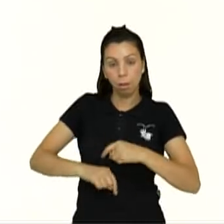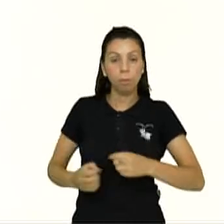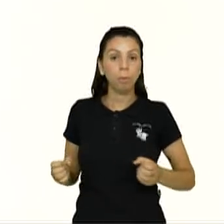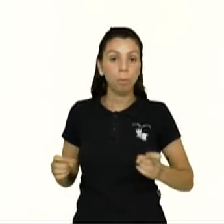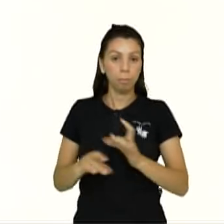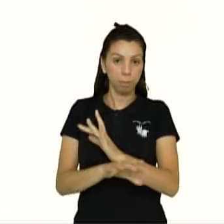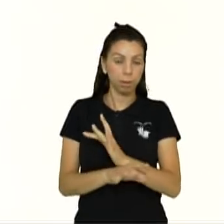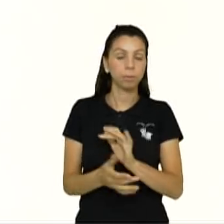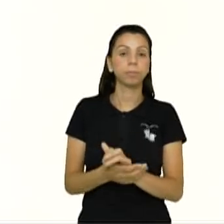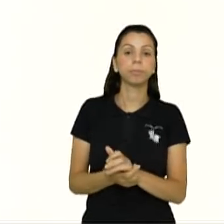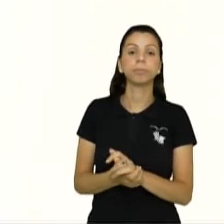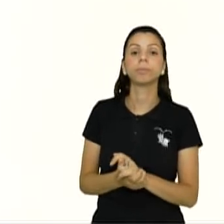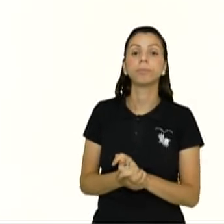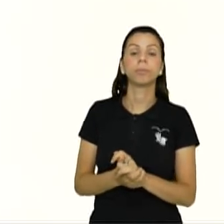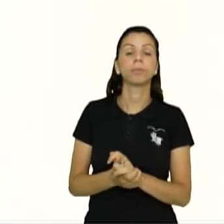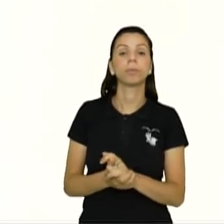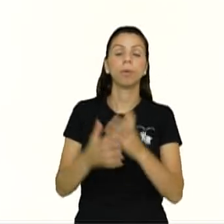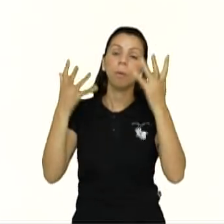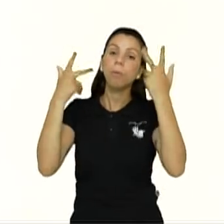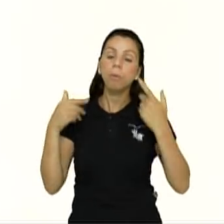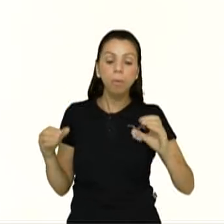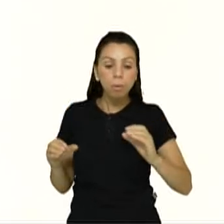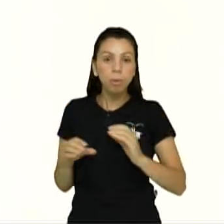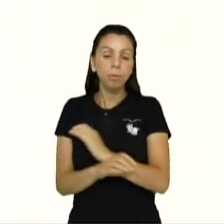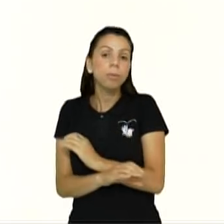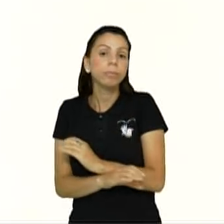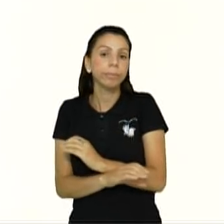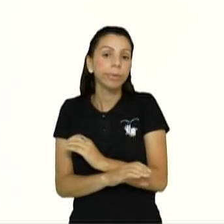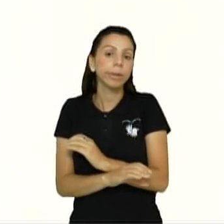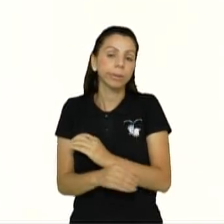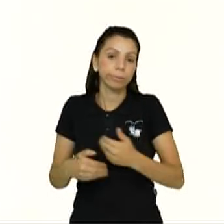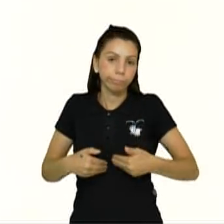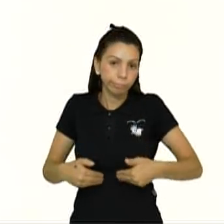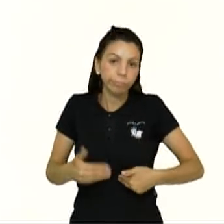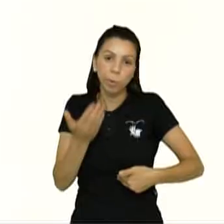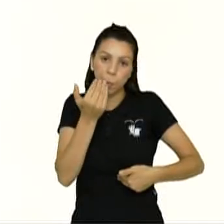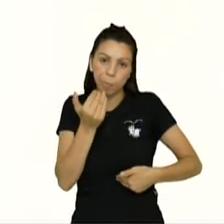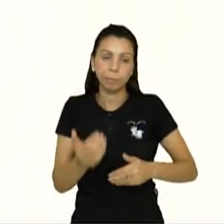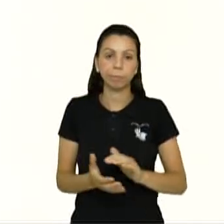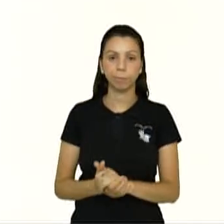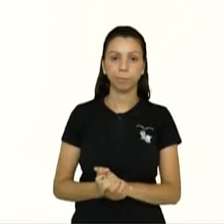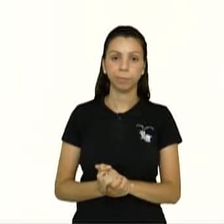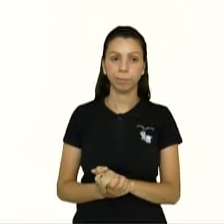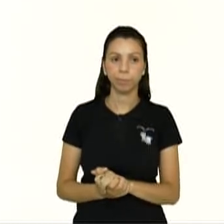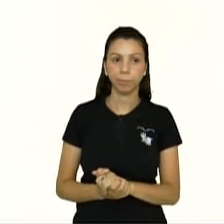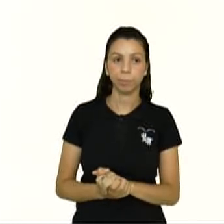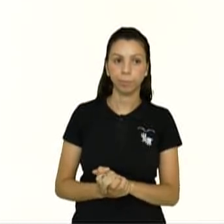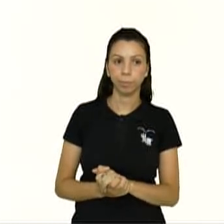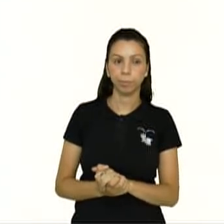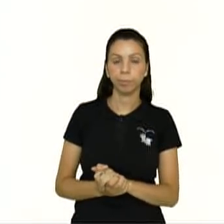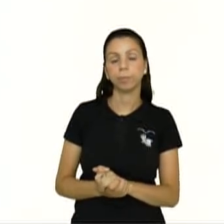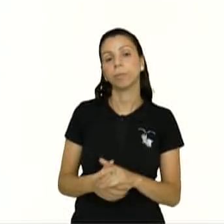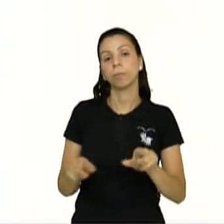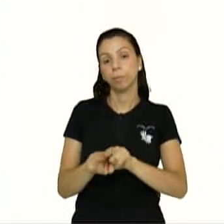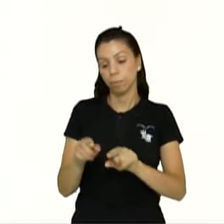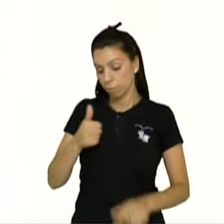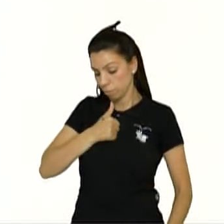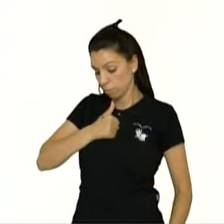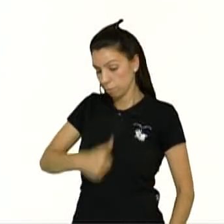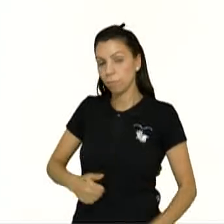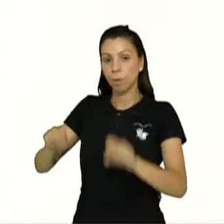Então a maioria dos animais que a gente está vendo agora são animais com sistema digestório completo. O sistema excretor